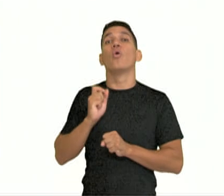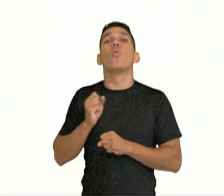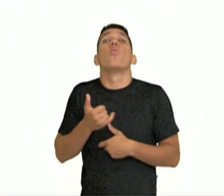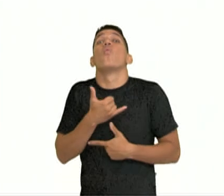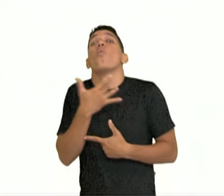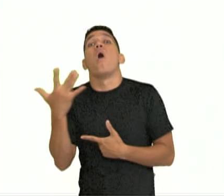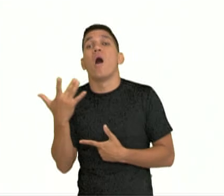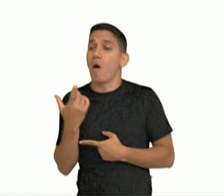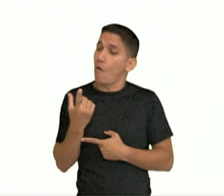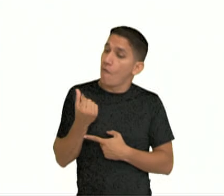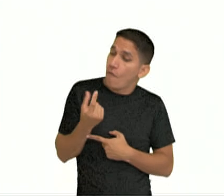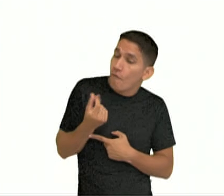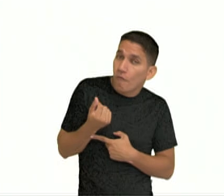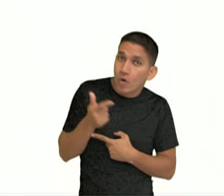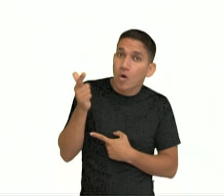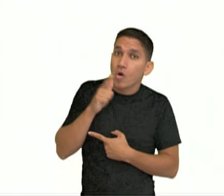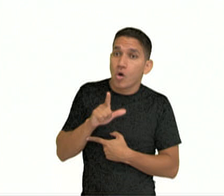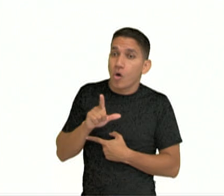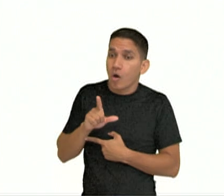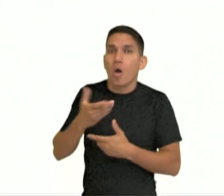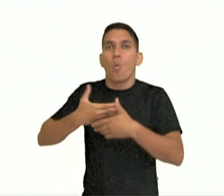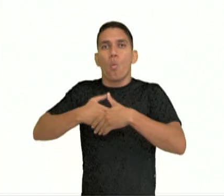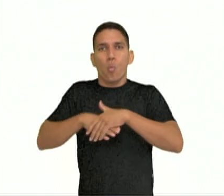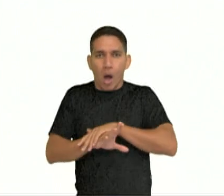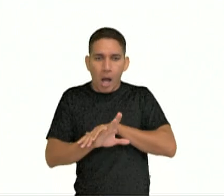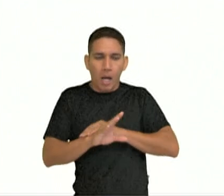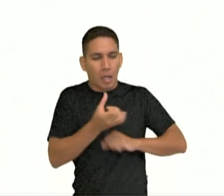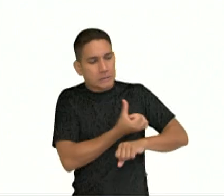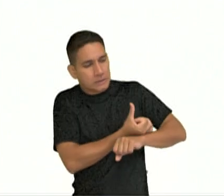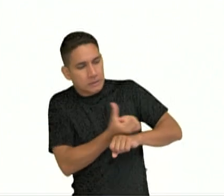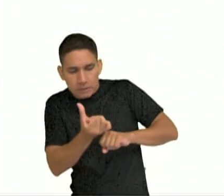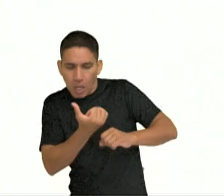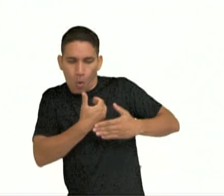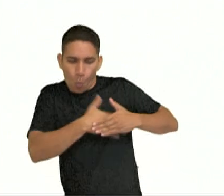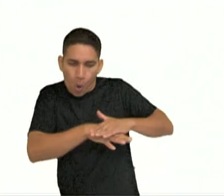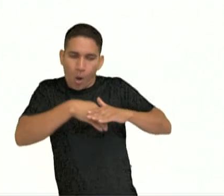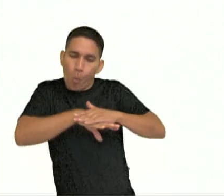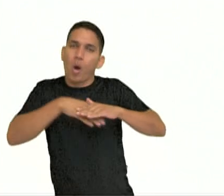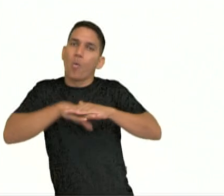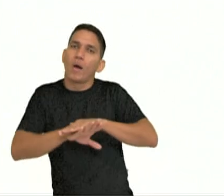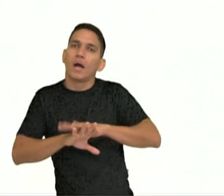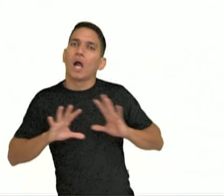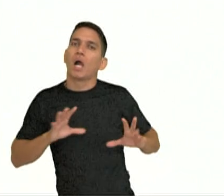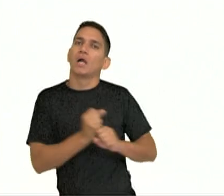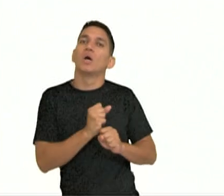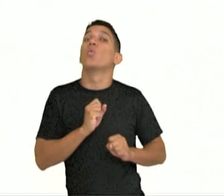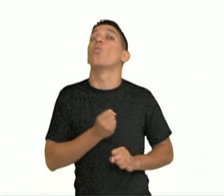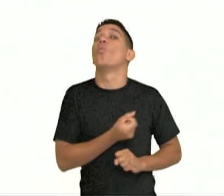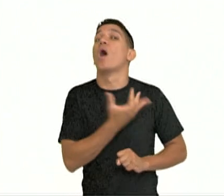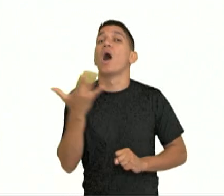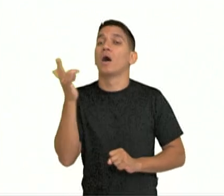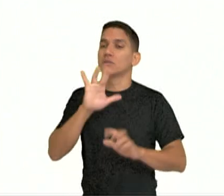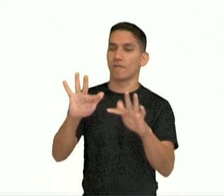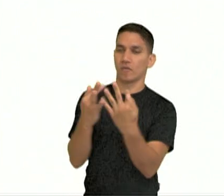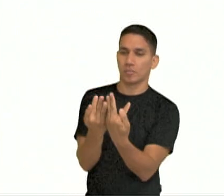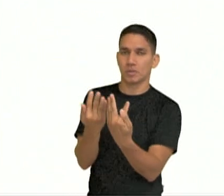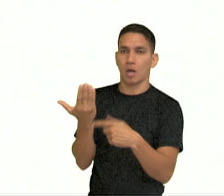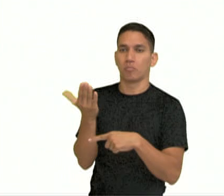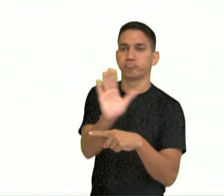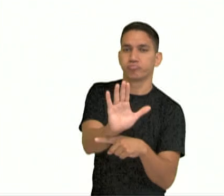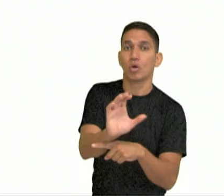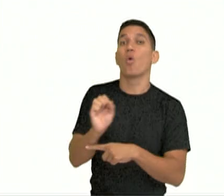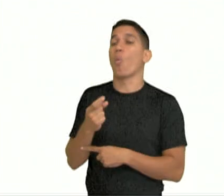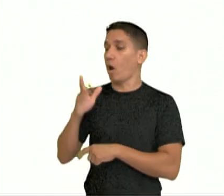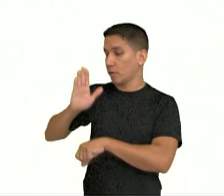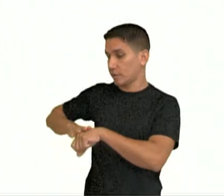de disponível da viagem depois de 6 meses nessa economia. Desse total, quanto contribuiu a família e quanto